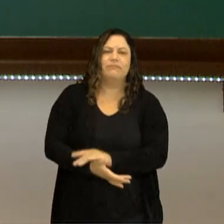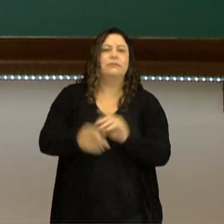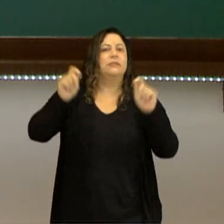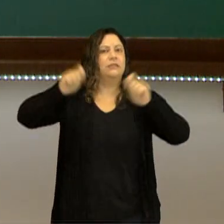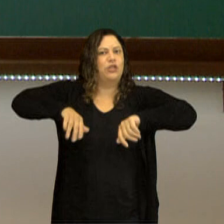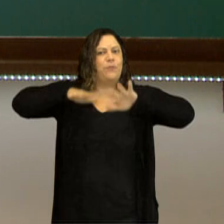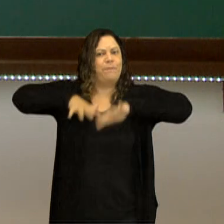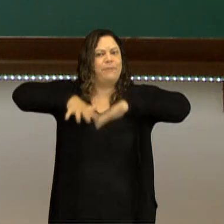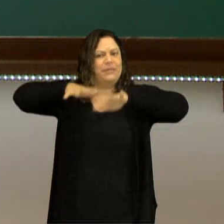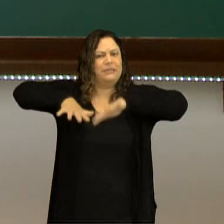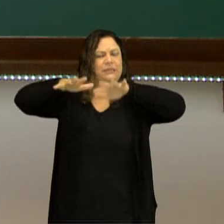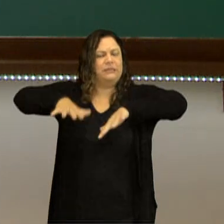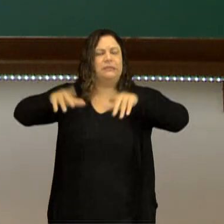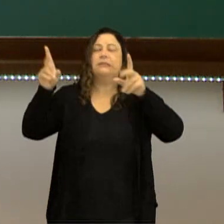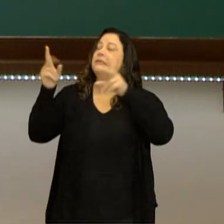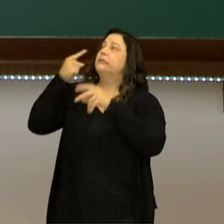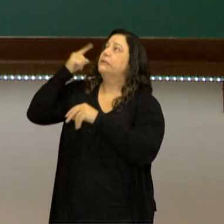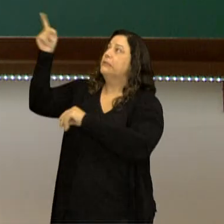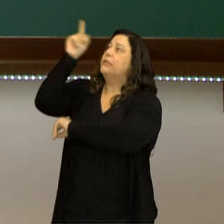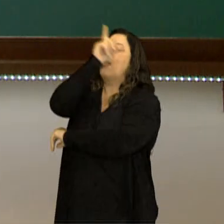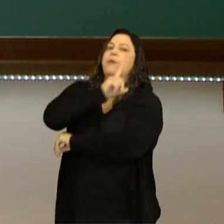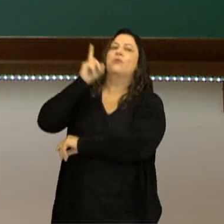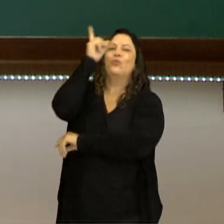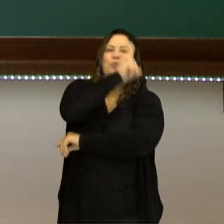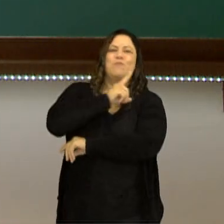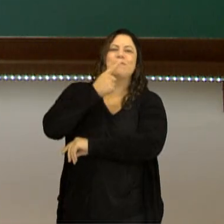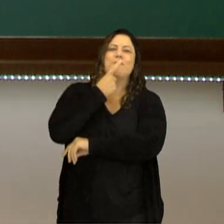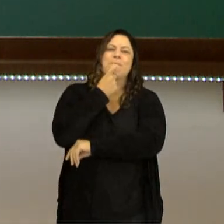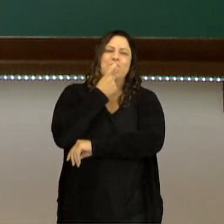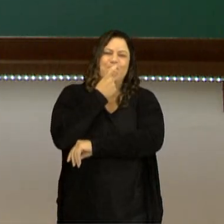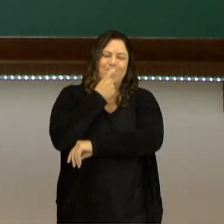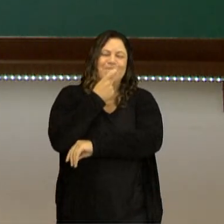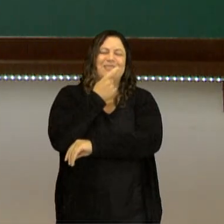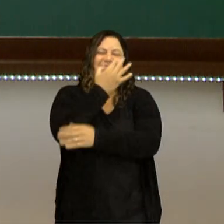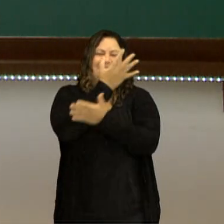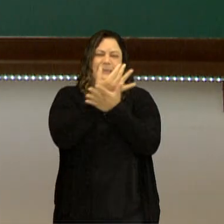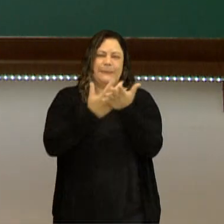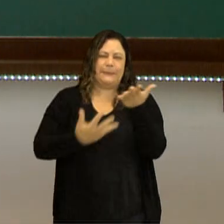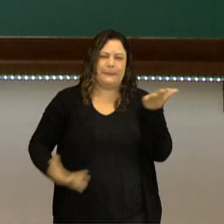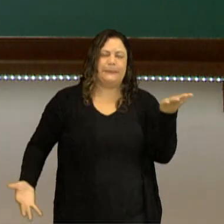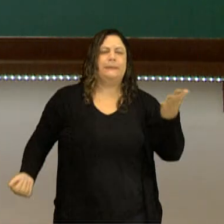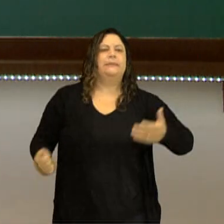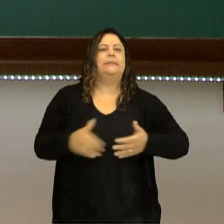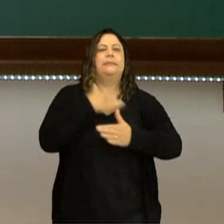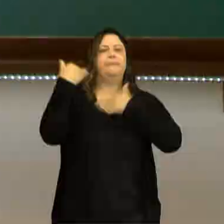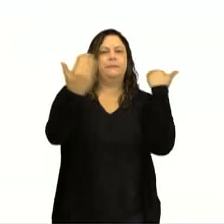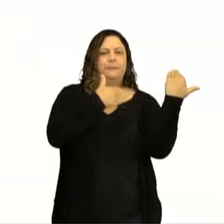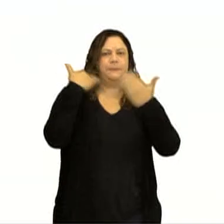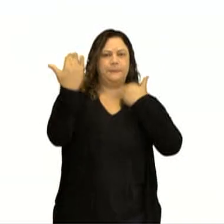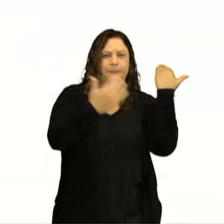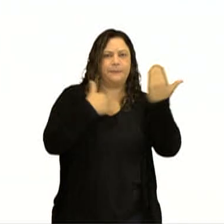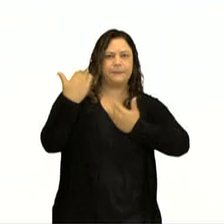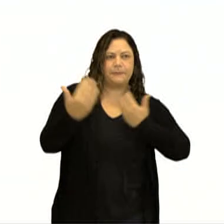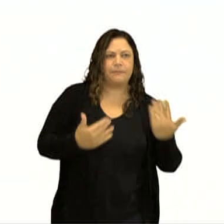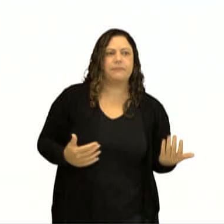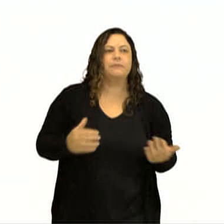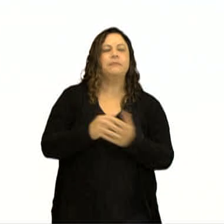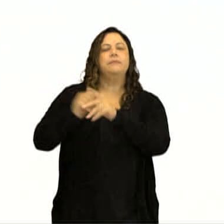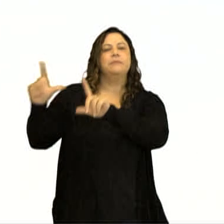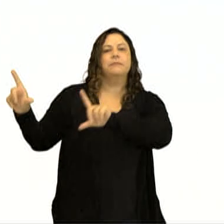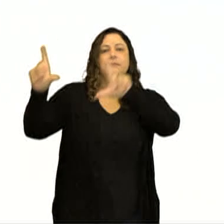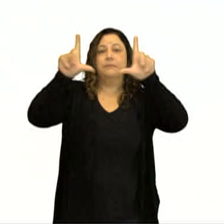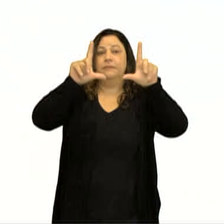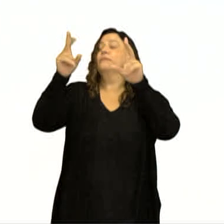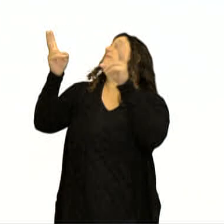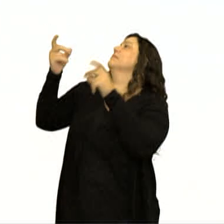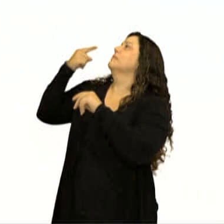manifestação, ela foi chamada de Domingo Sangrento. Aqui nós temos um quadro, que é uma obra chamada 9 de